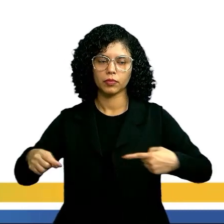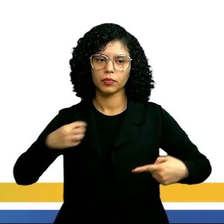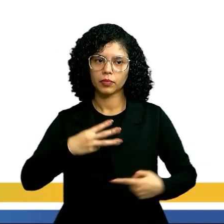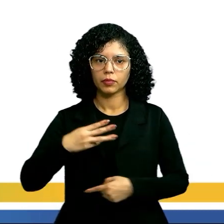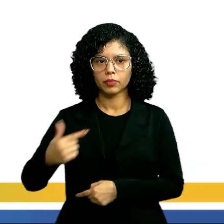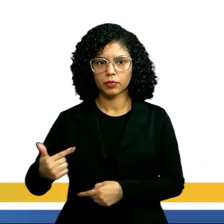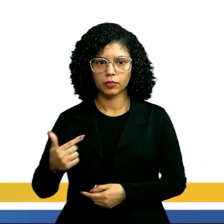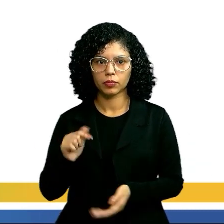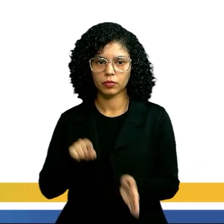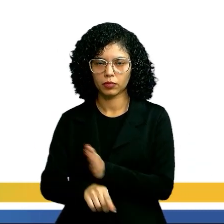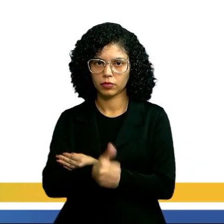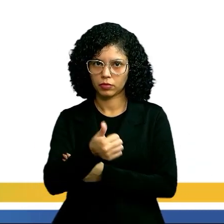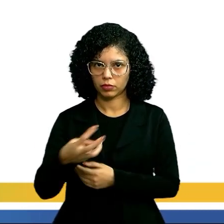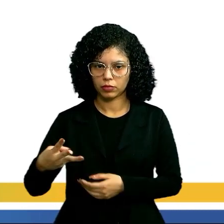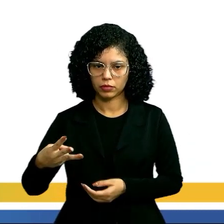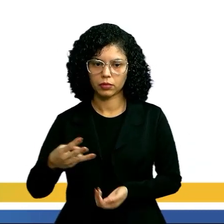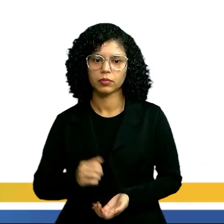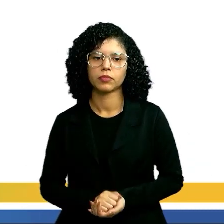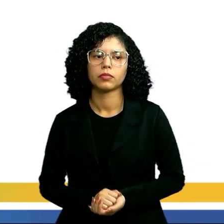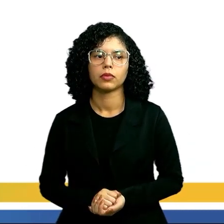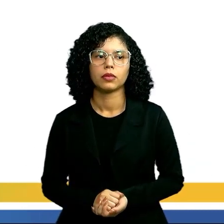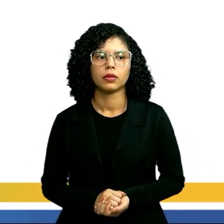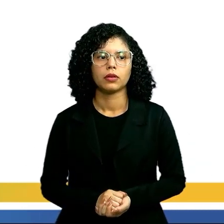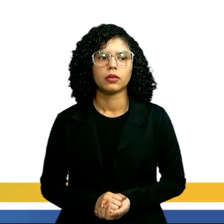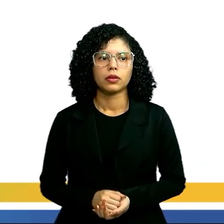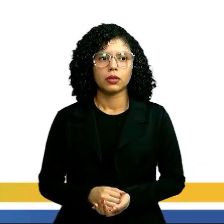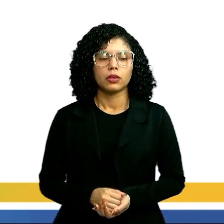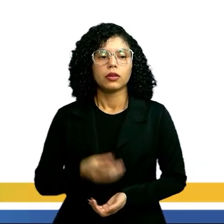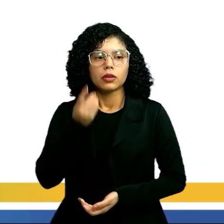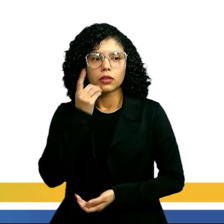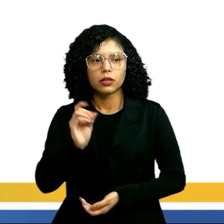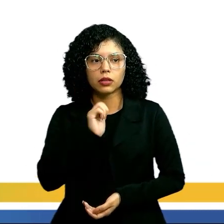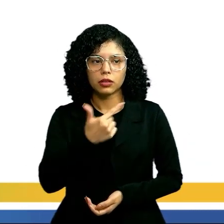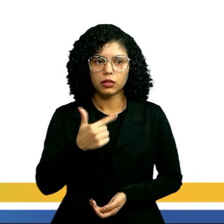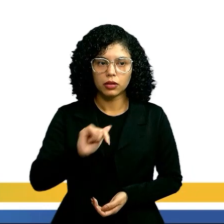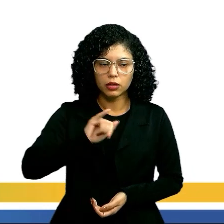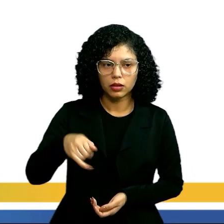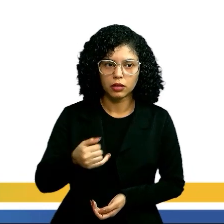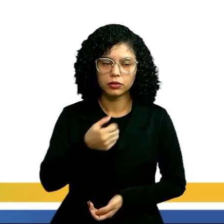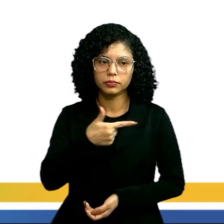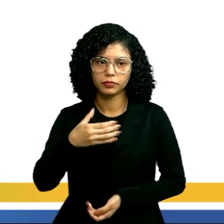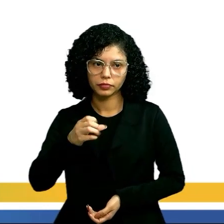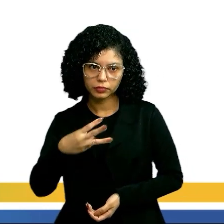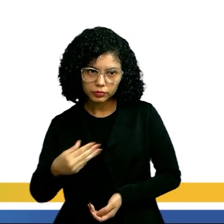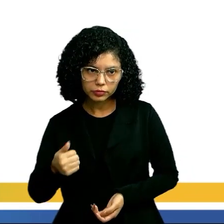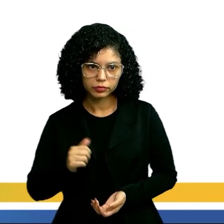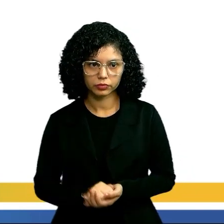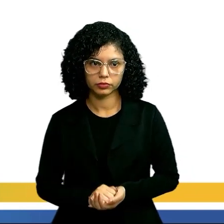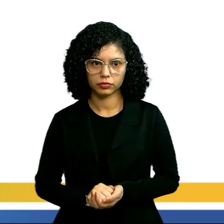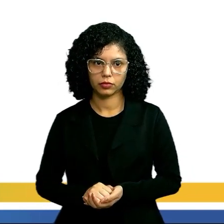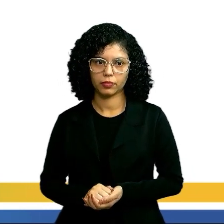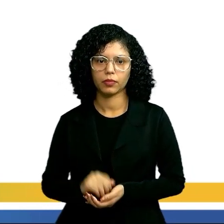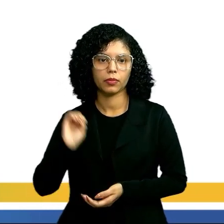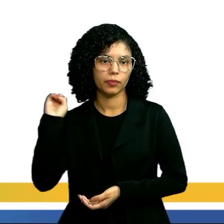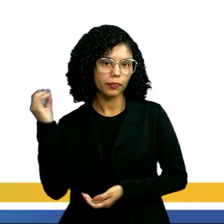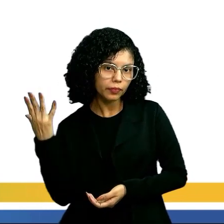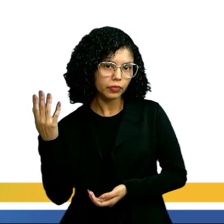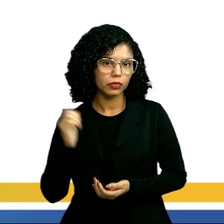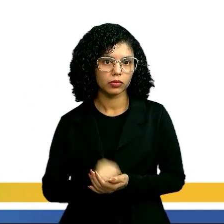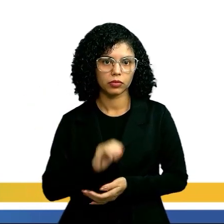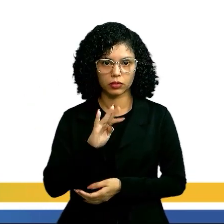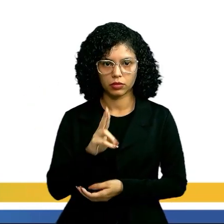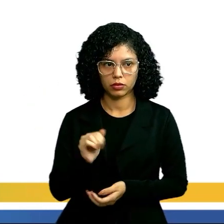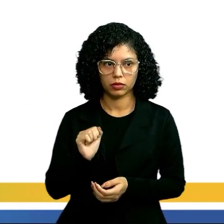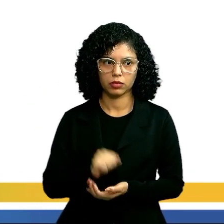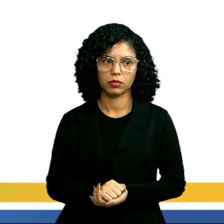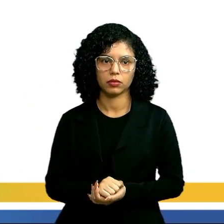Página 32, questão 13. No dia 27 de janeiro de 2013, um terrível acidente ocorreu em